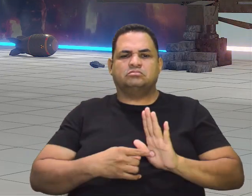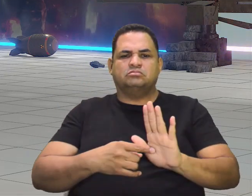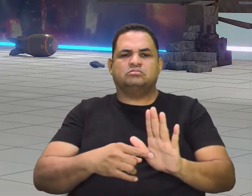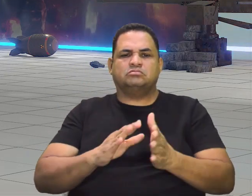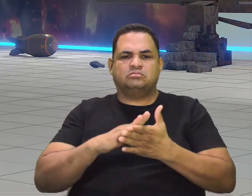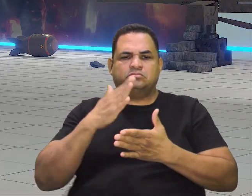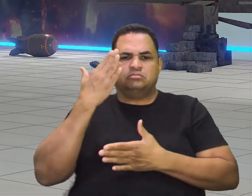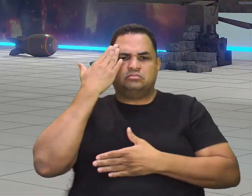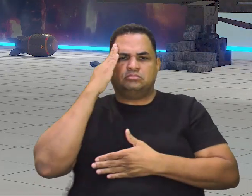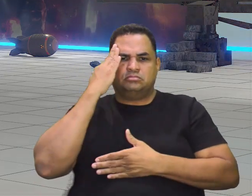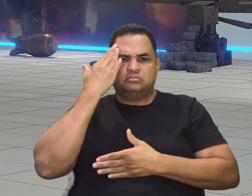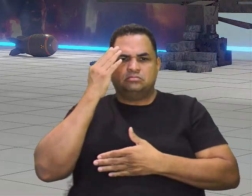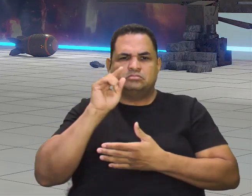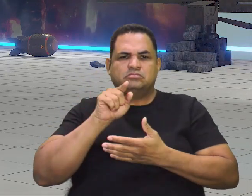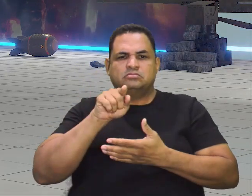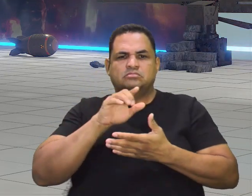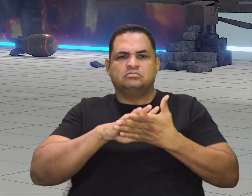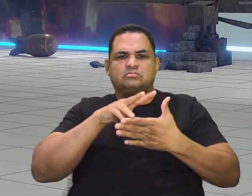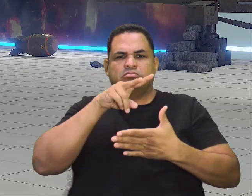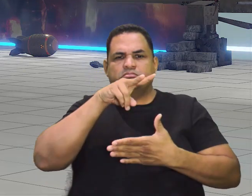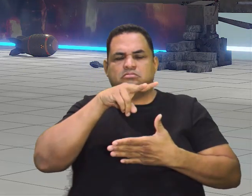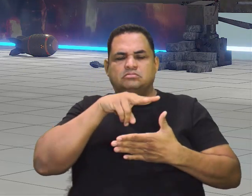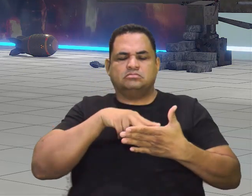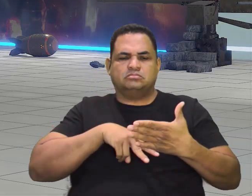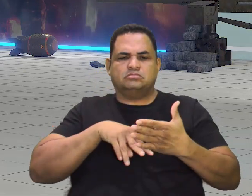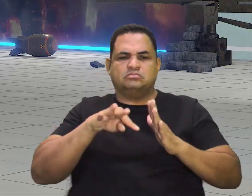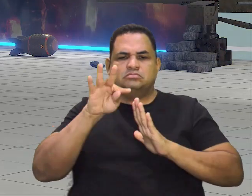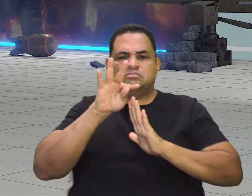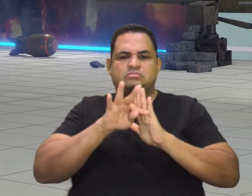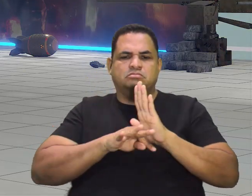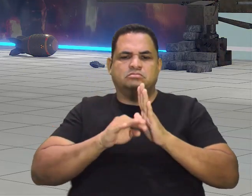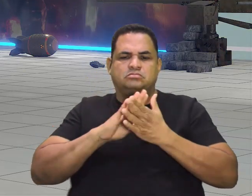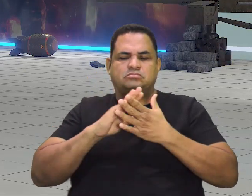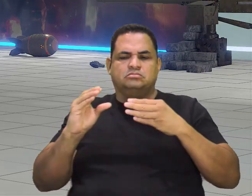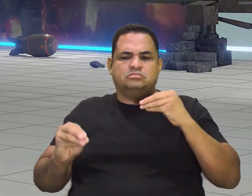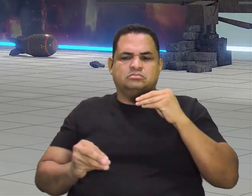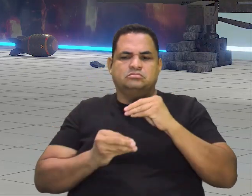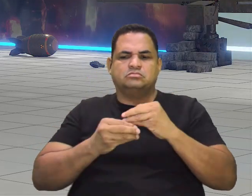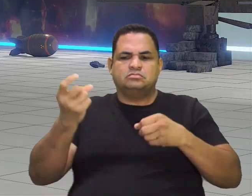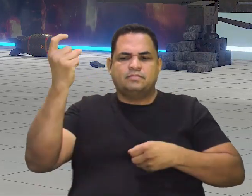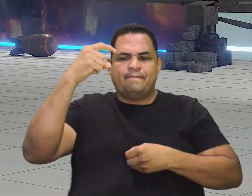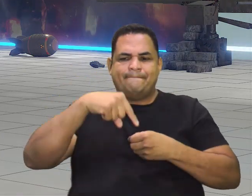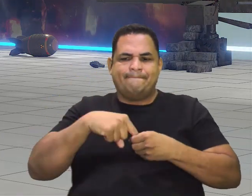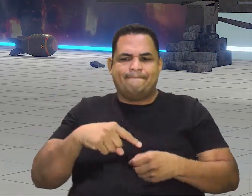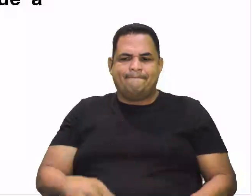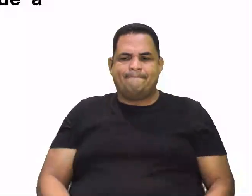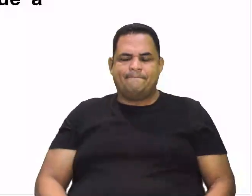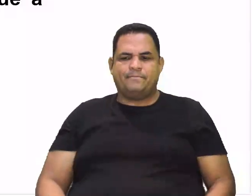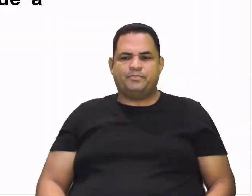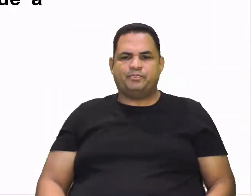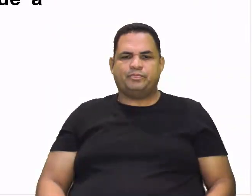uma compreensão do que vocês leram no texto complementar. Volta aí a questão.